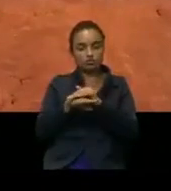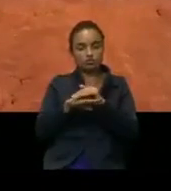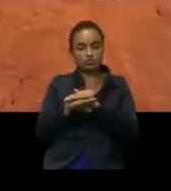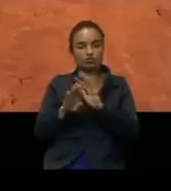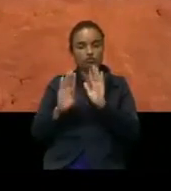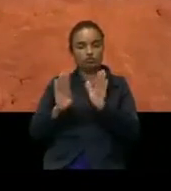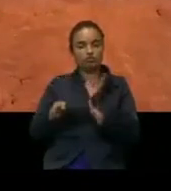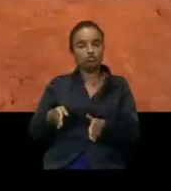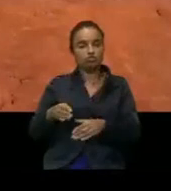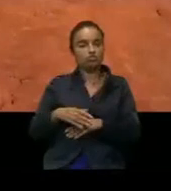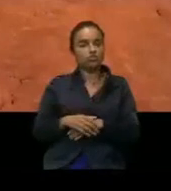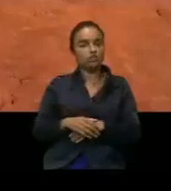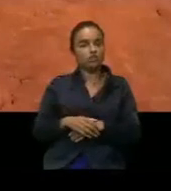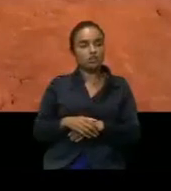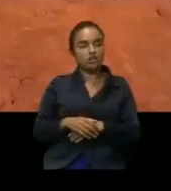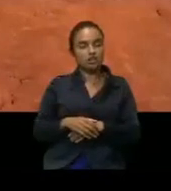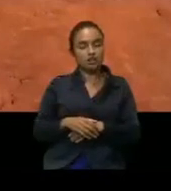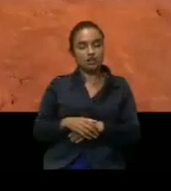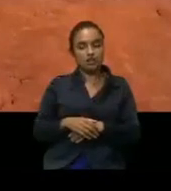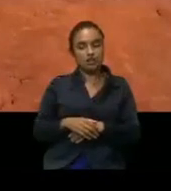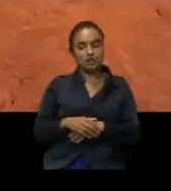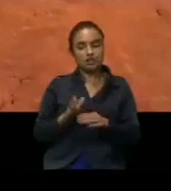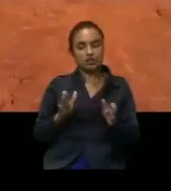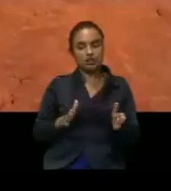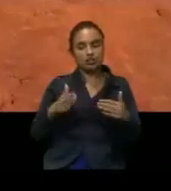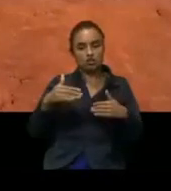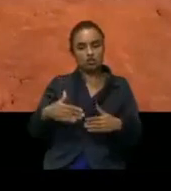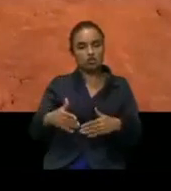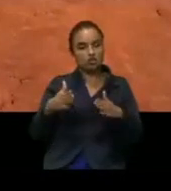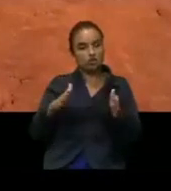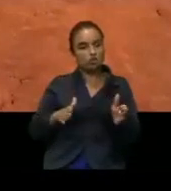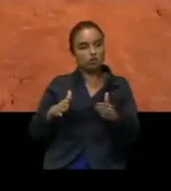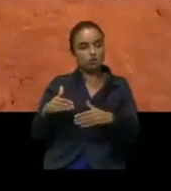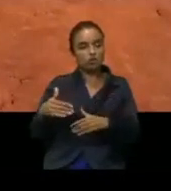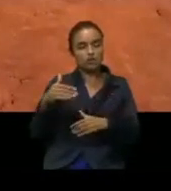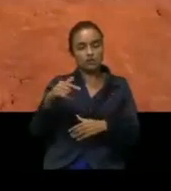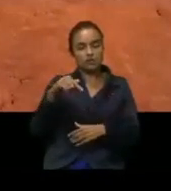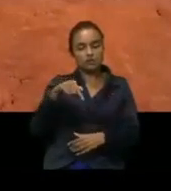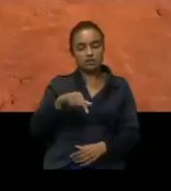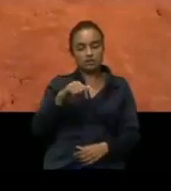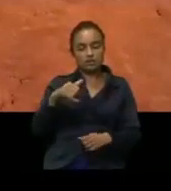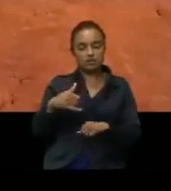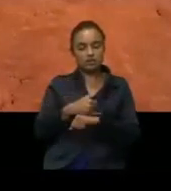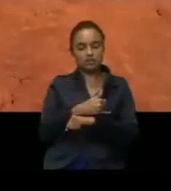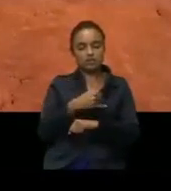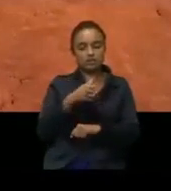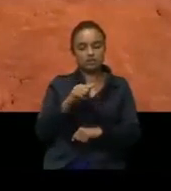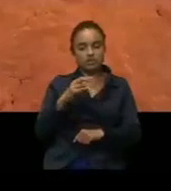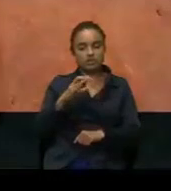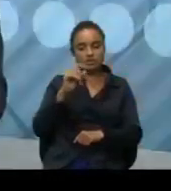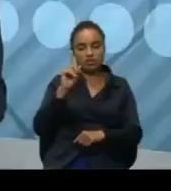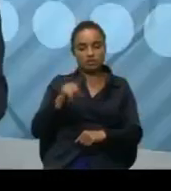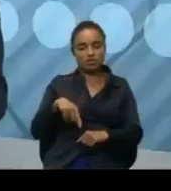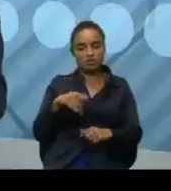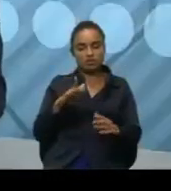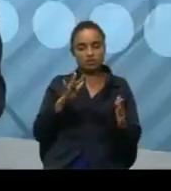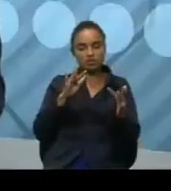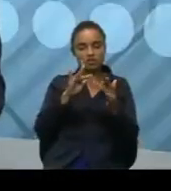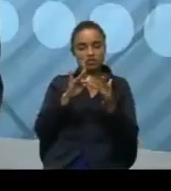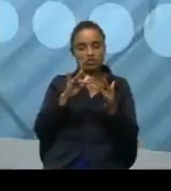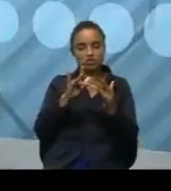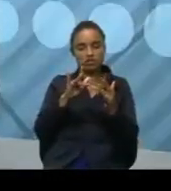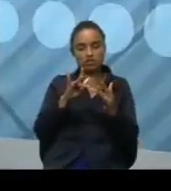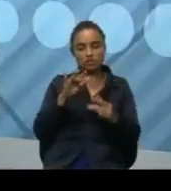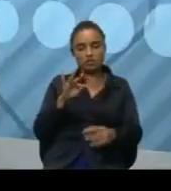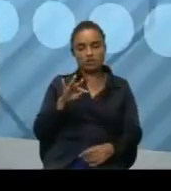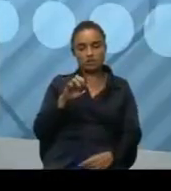e armazenado. Só que ali a gente tem um problema, aquele aço ali está disposto no solo, ele está direto em contato com a terra.